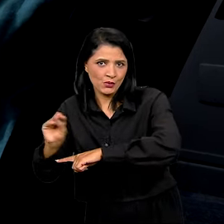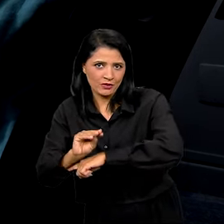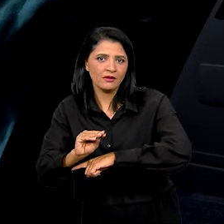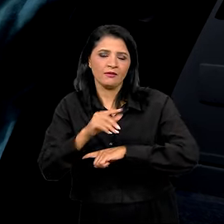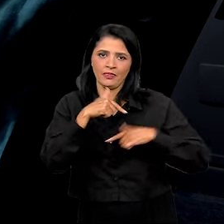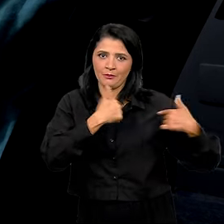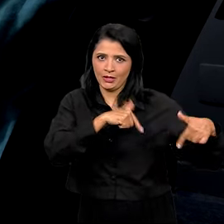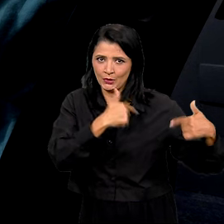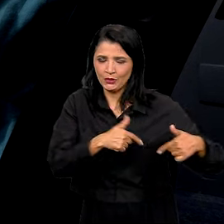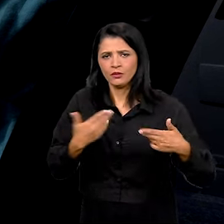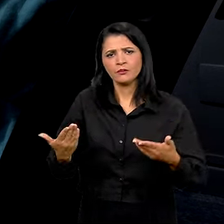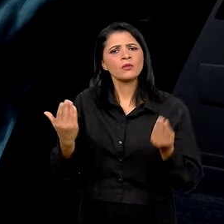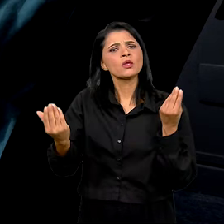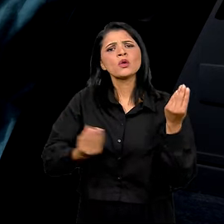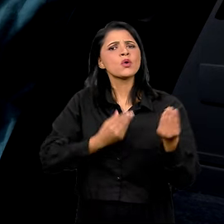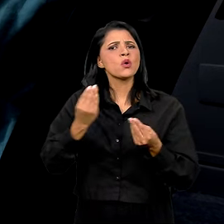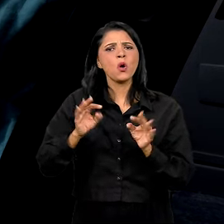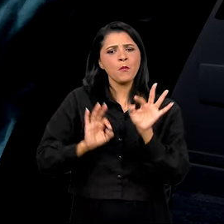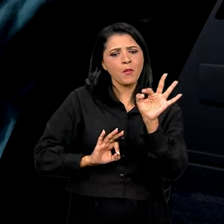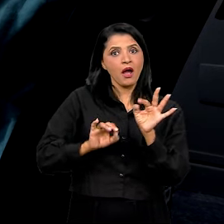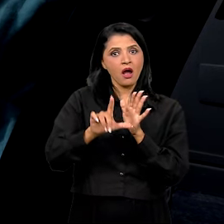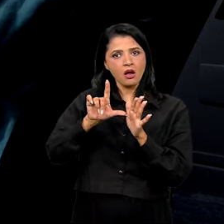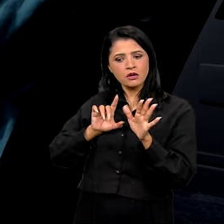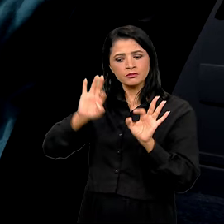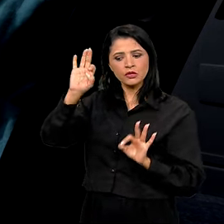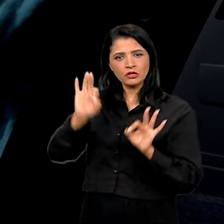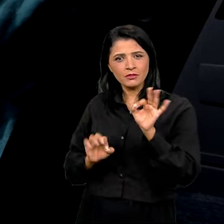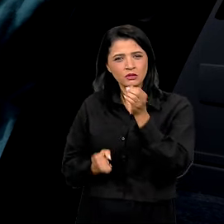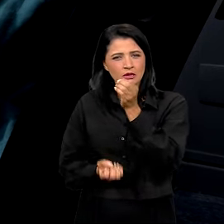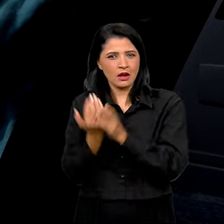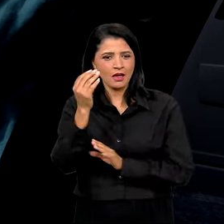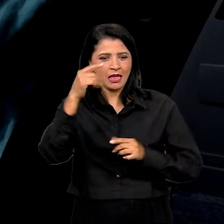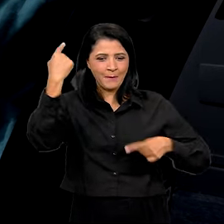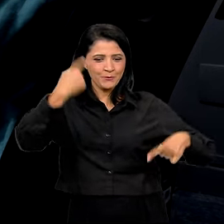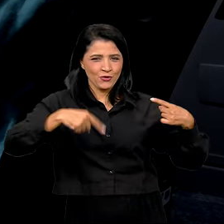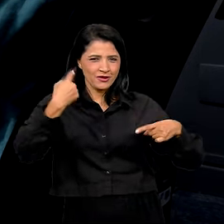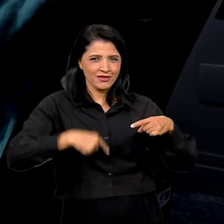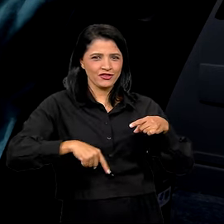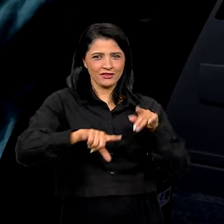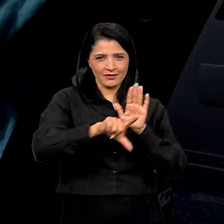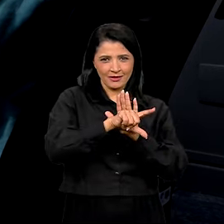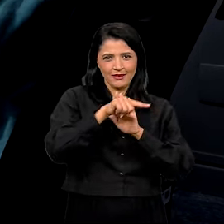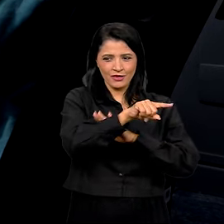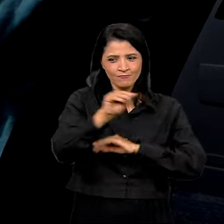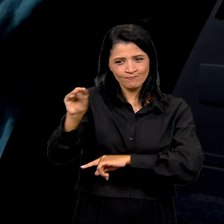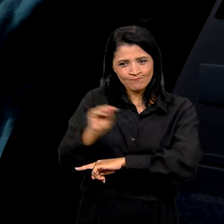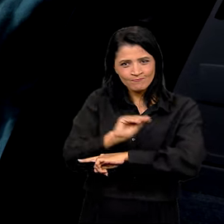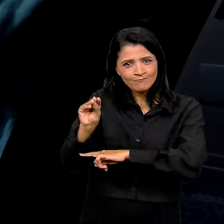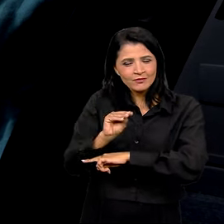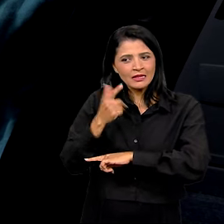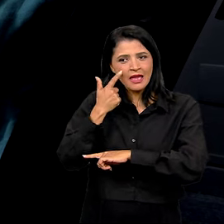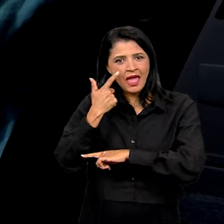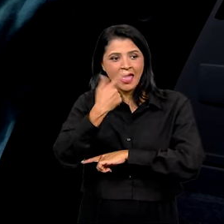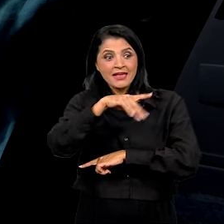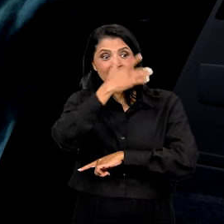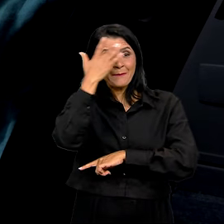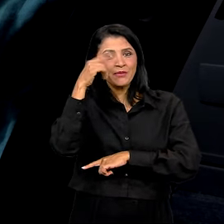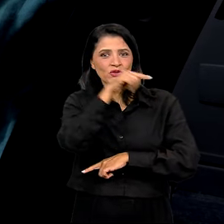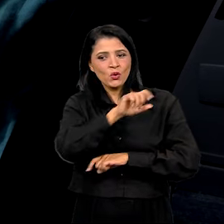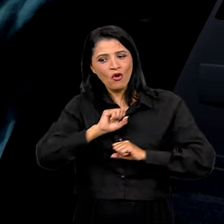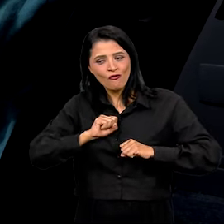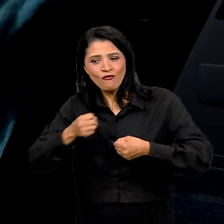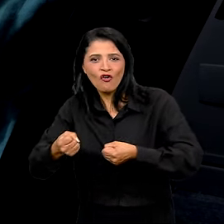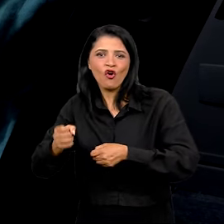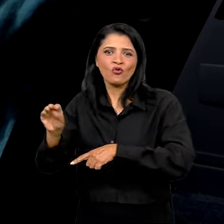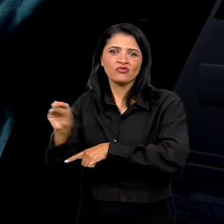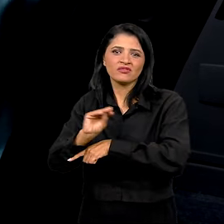eh de que forma o planejamento da política nacional de cuidados aborda este público as pessoas que se